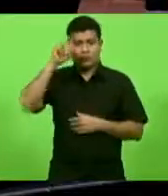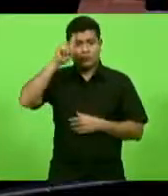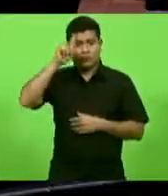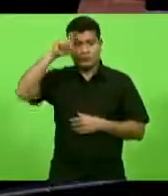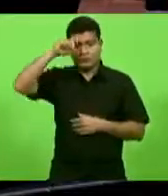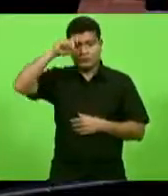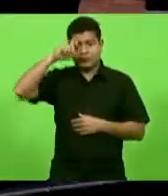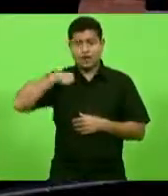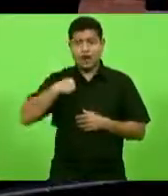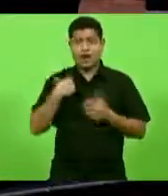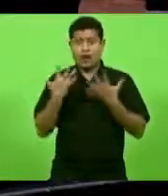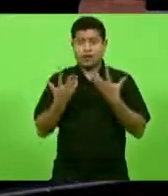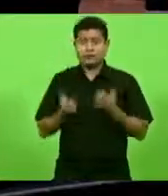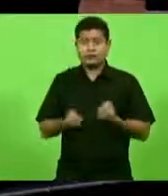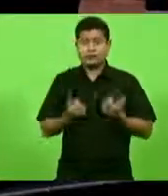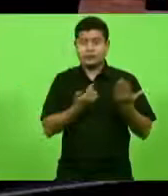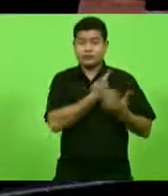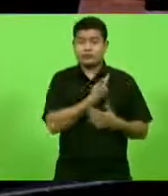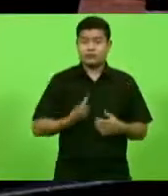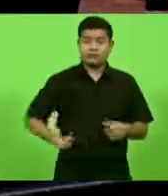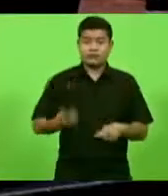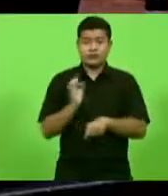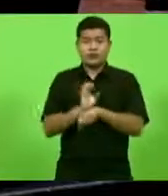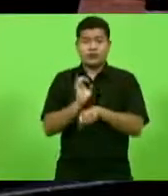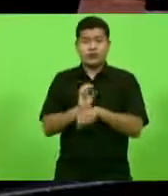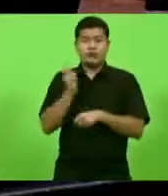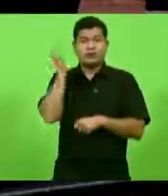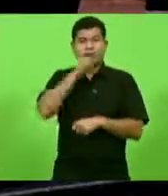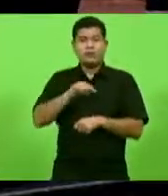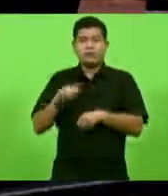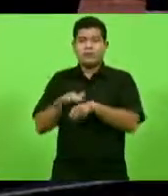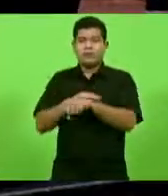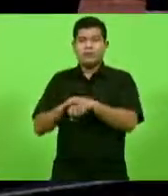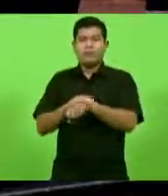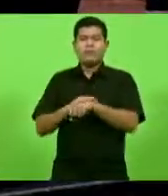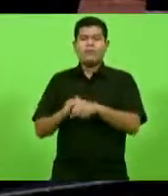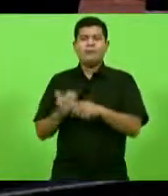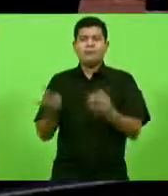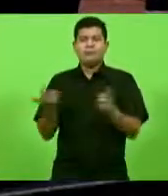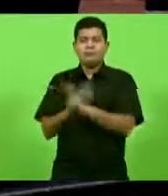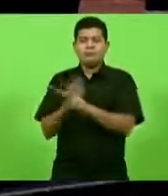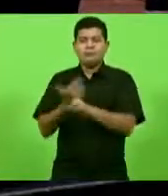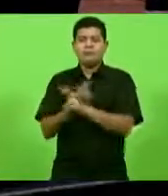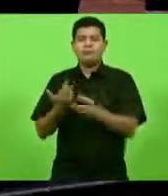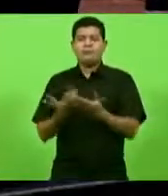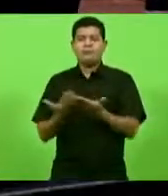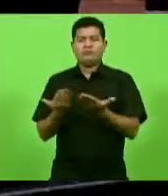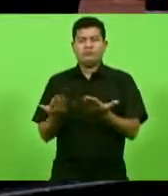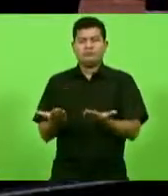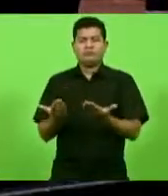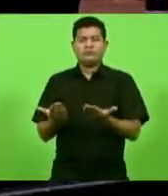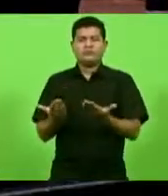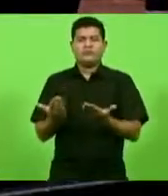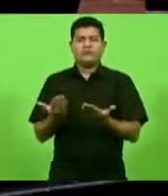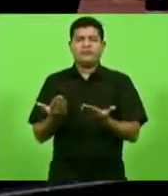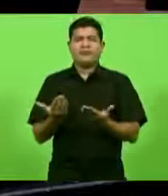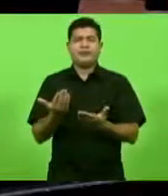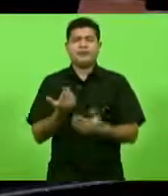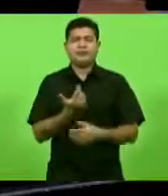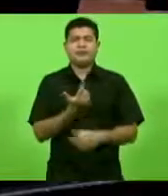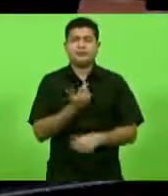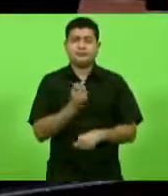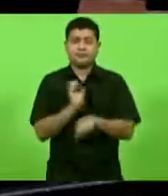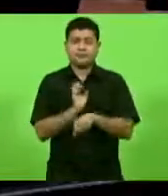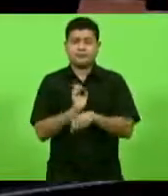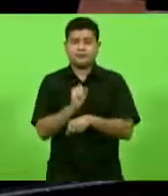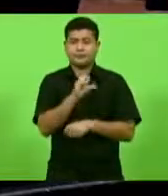possa fazer essa futura negociação, havendo essa compensação para o Estado de Santa Catarina. Porque